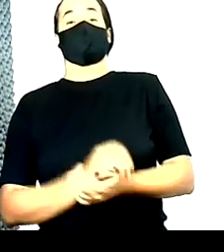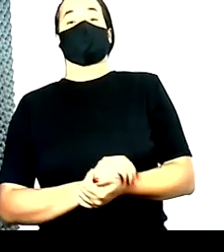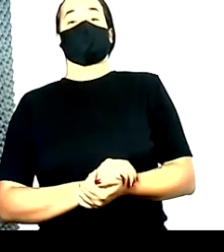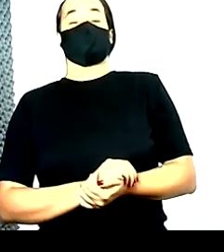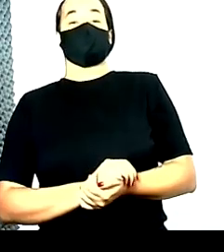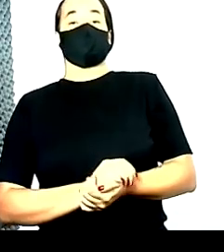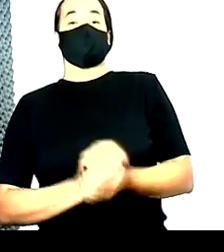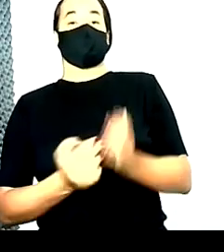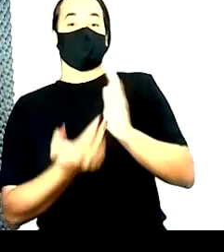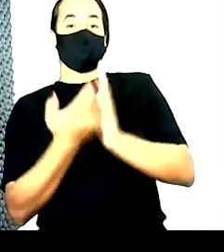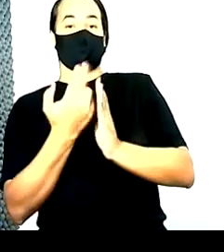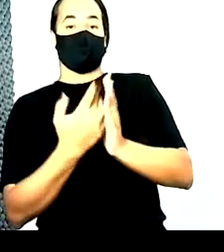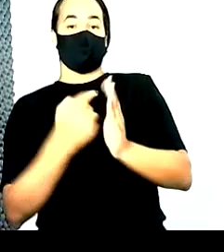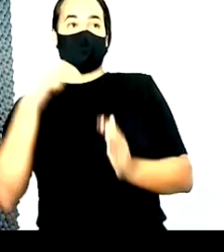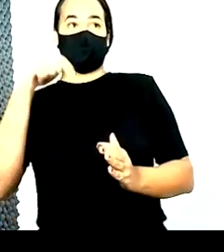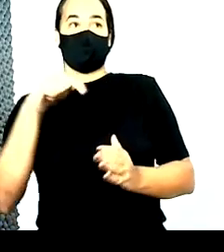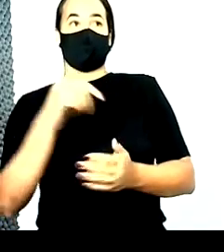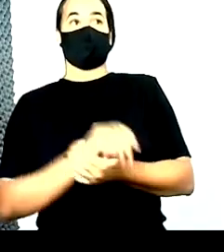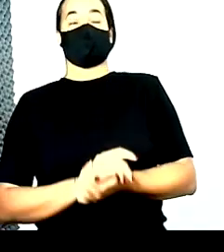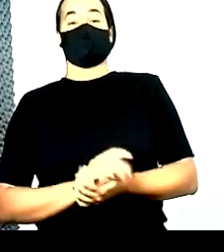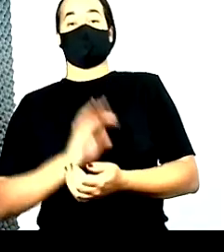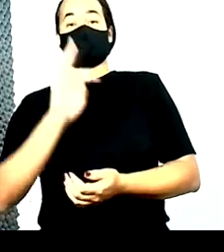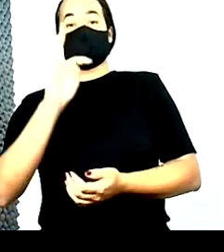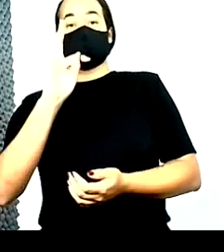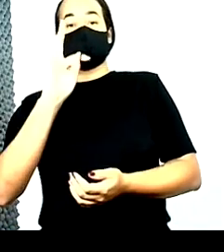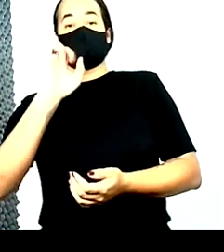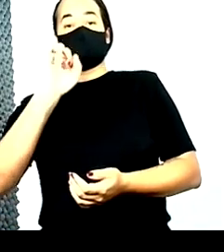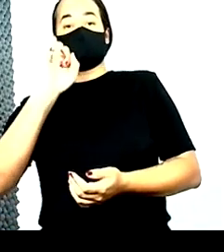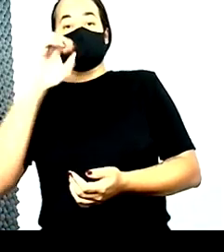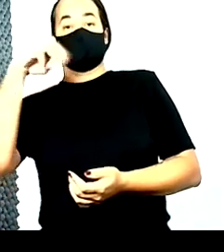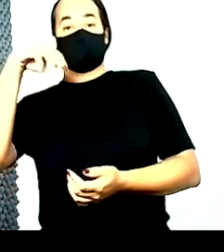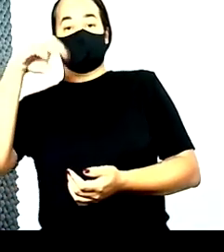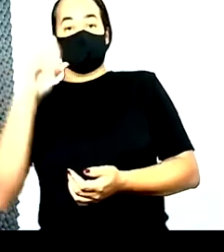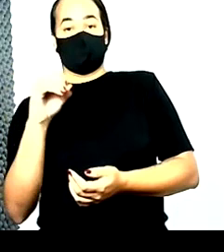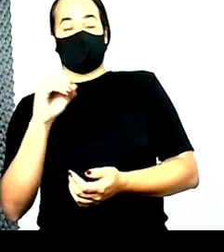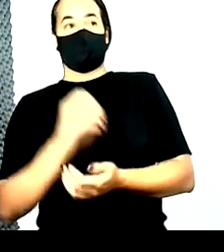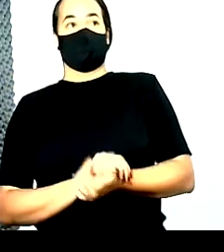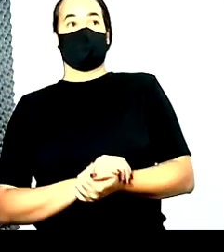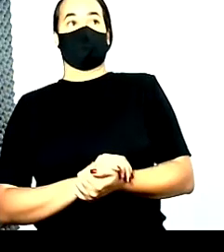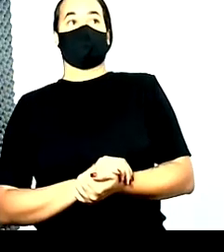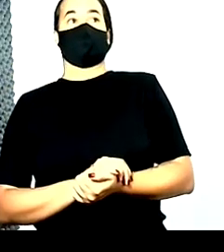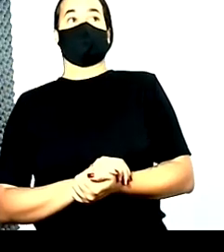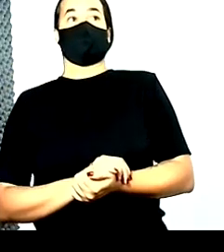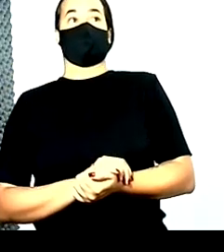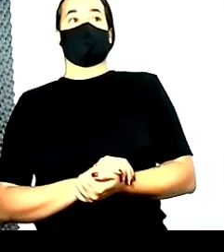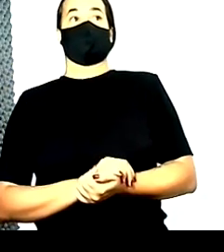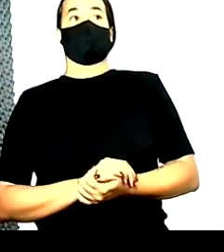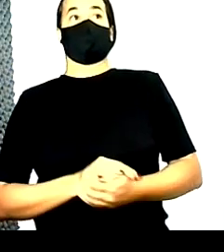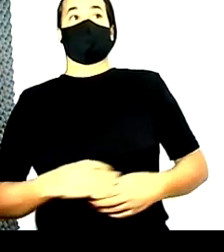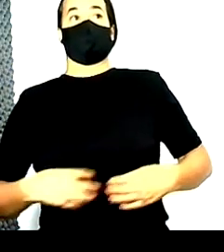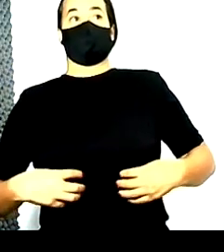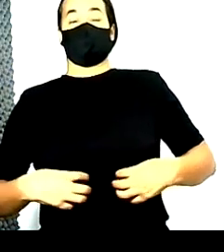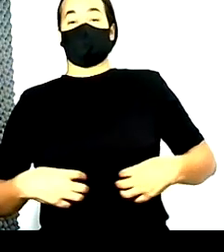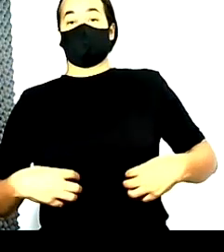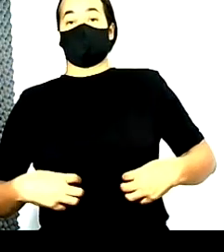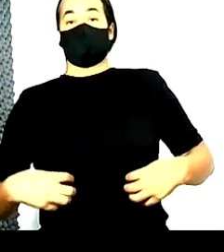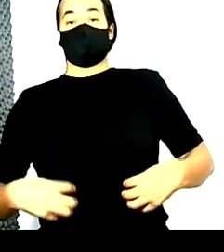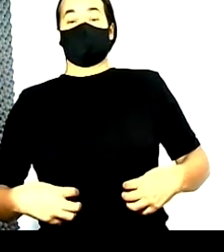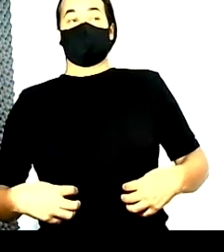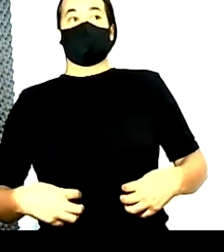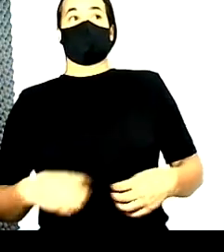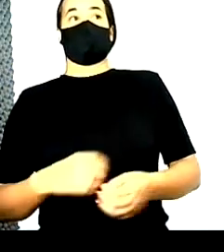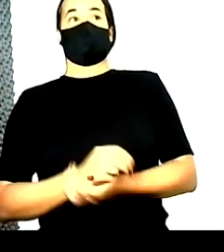pescoço, o timo, que é localizado na região torácica, as suprarrenais, na bexiga, e as